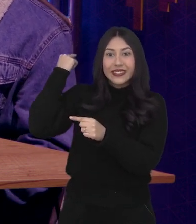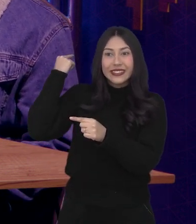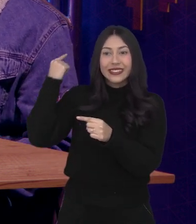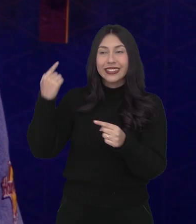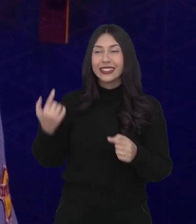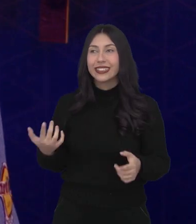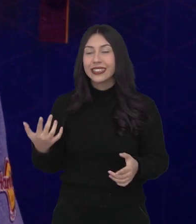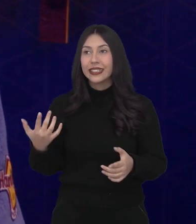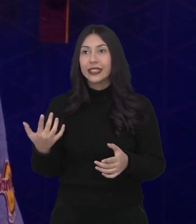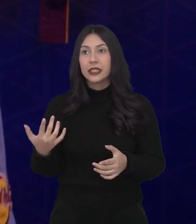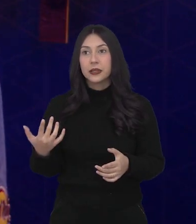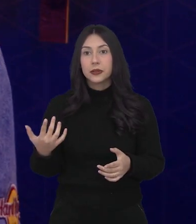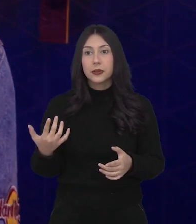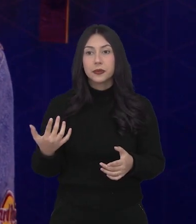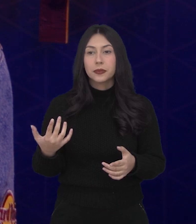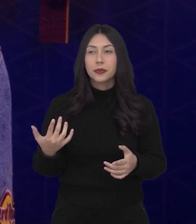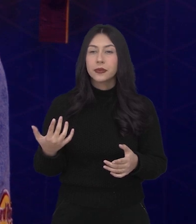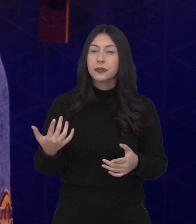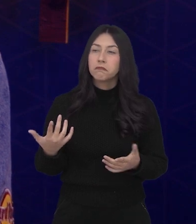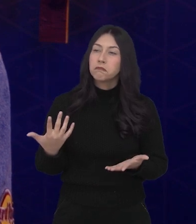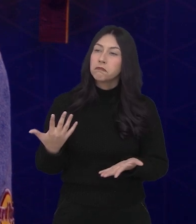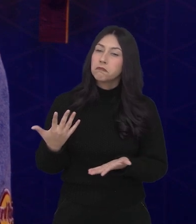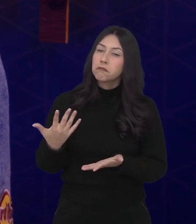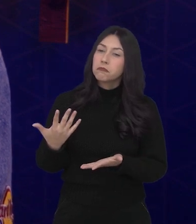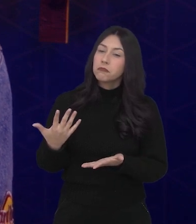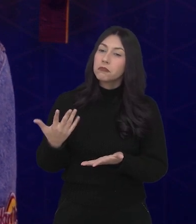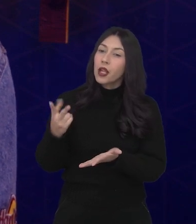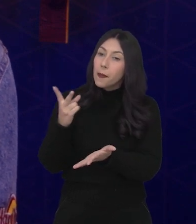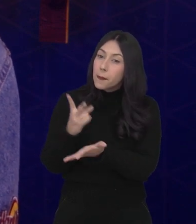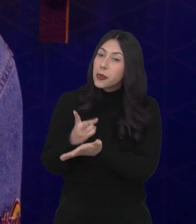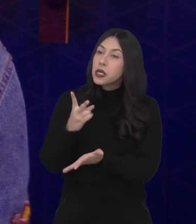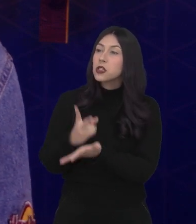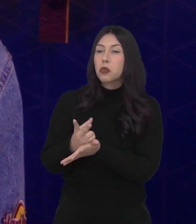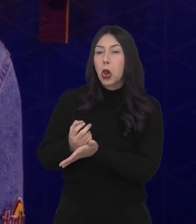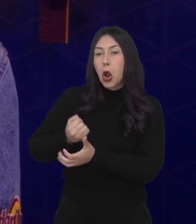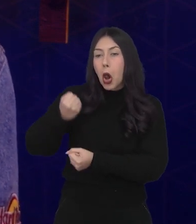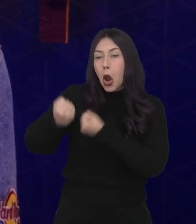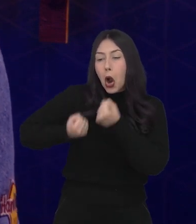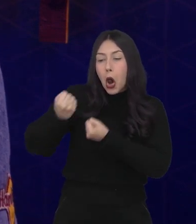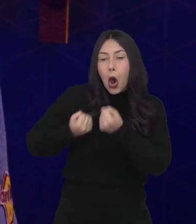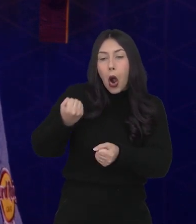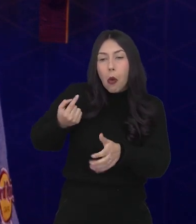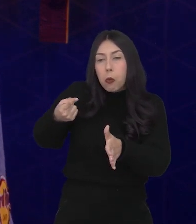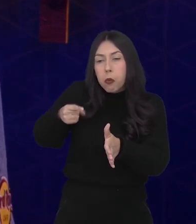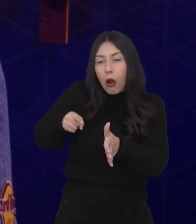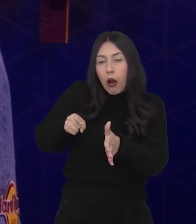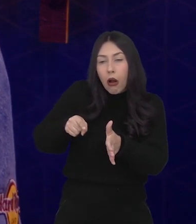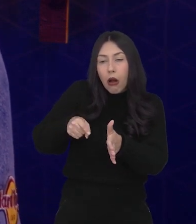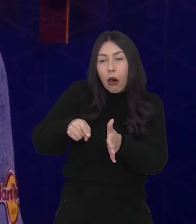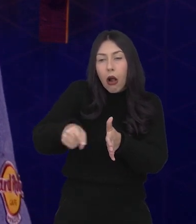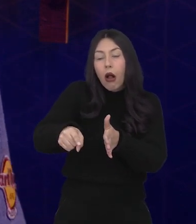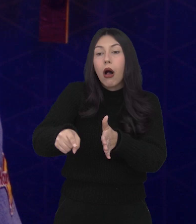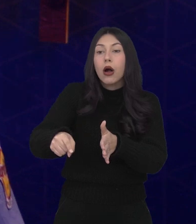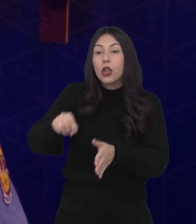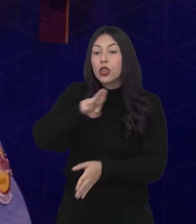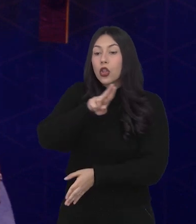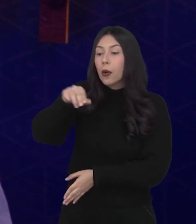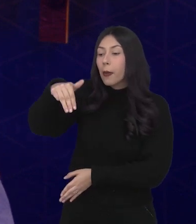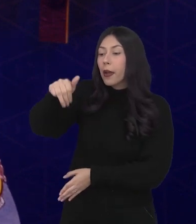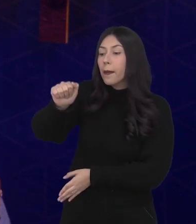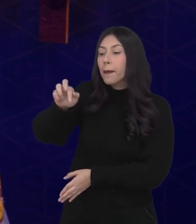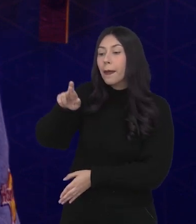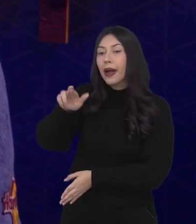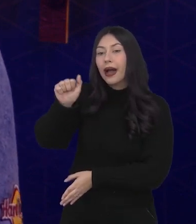Antiguidade, né? Até, Vicky, a maratona, né, que tem o nome de maratona por conta de